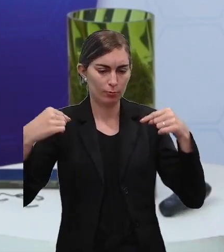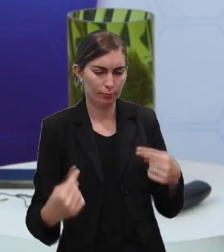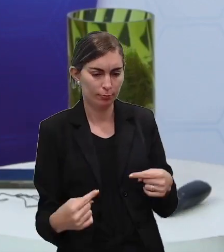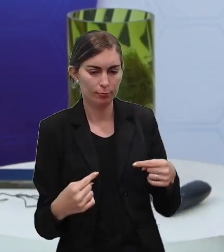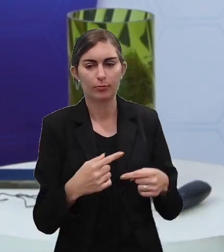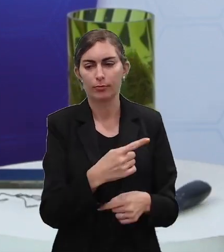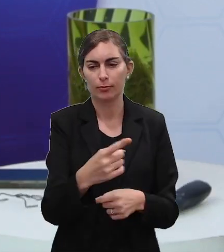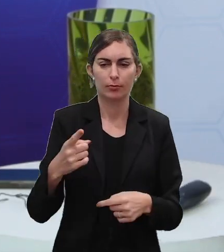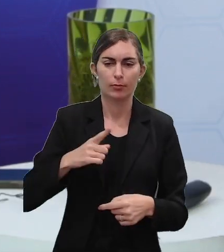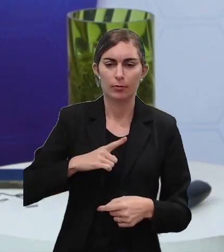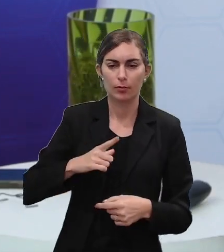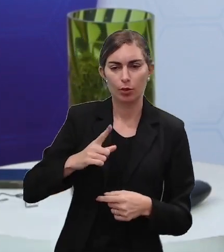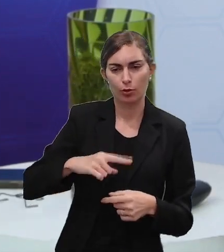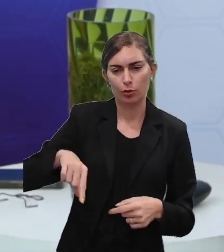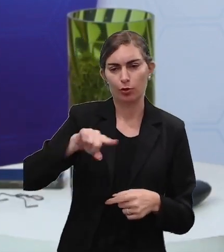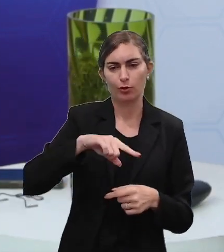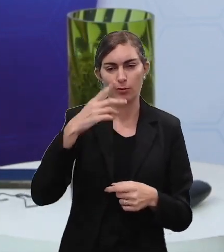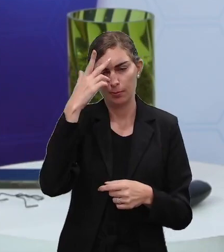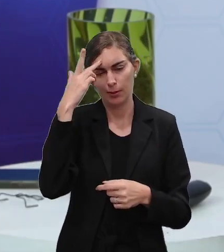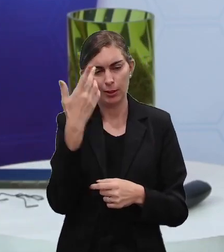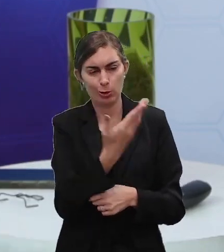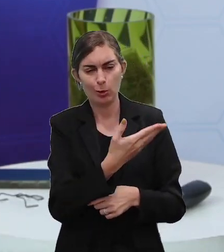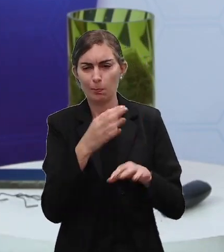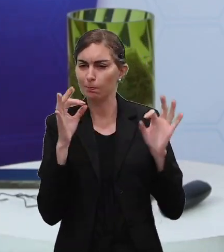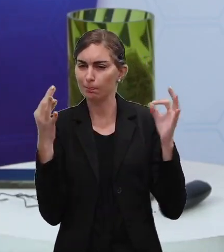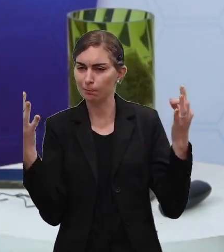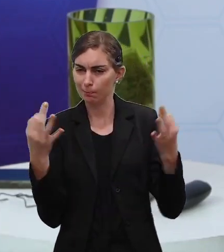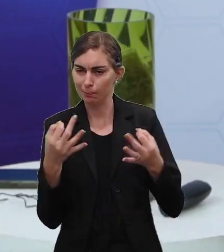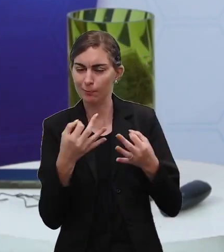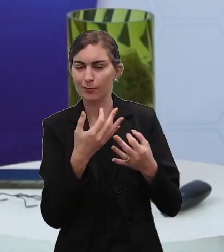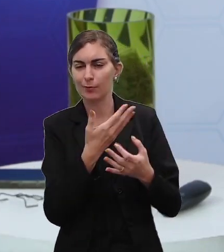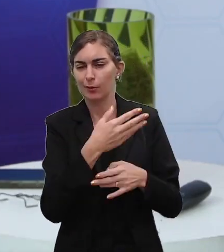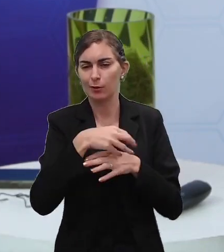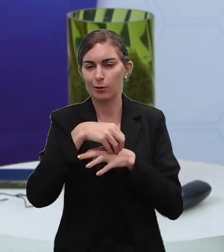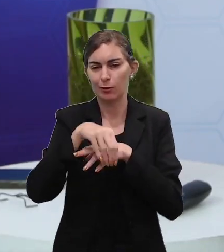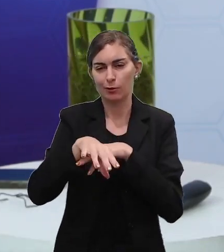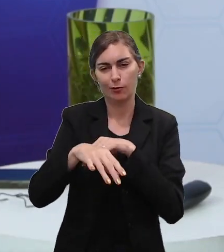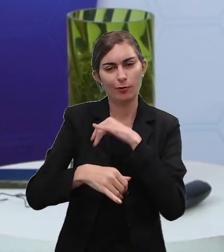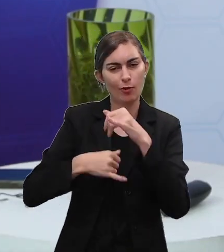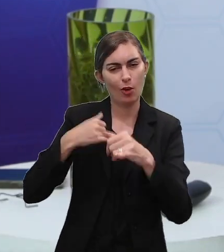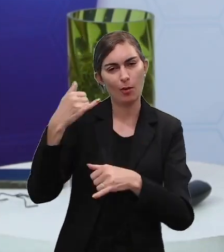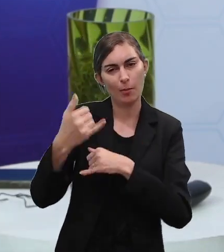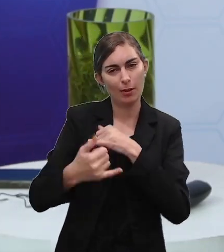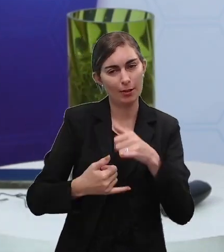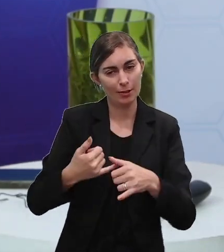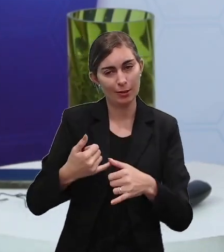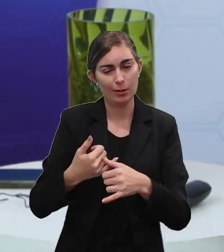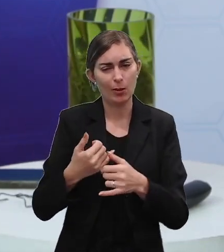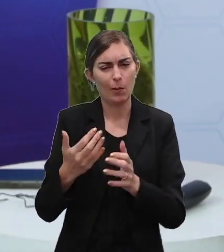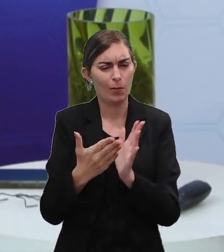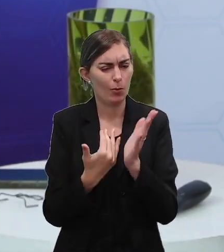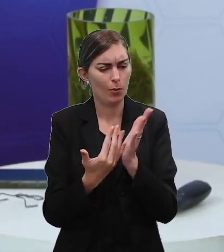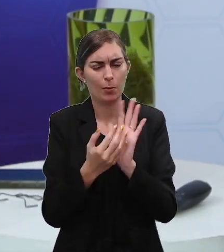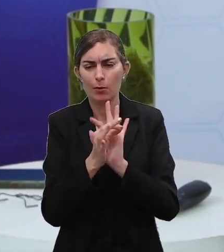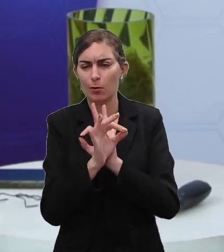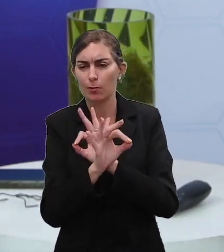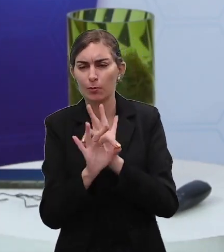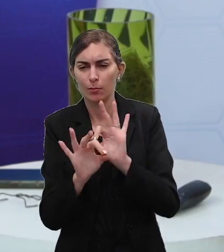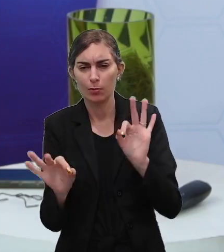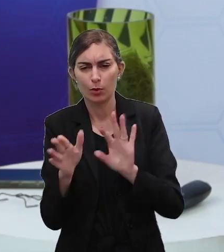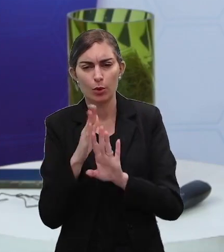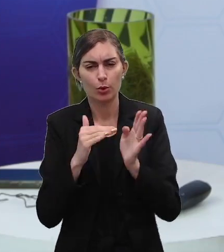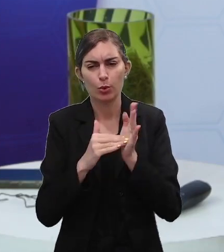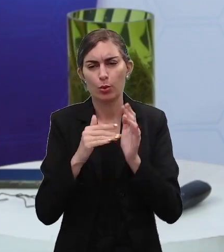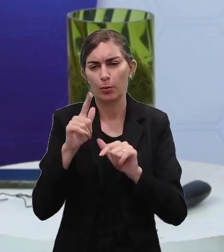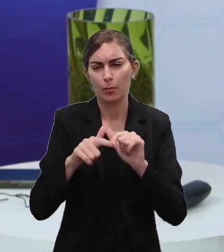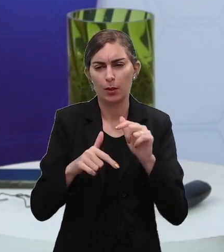aí você está aqui conosco com essa pessoa brilhante, trazendo essas informações com um e-book fantástico, com todo o